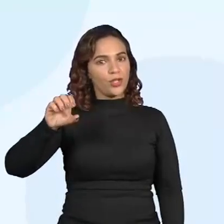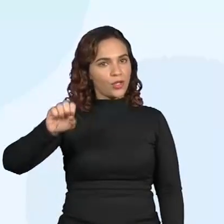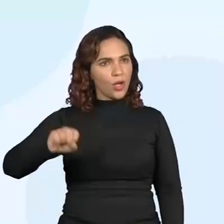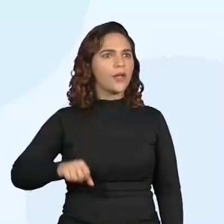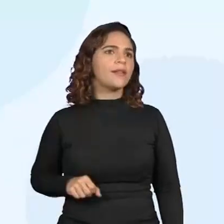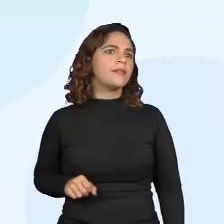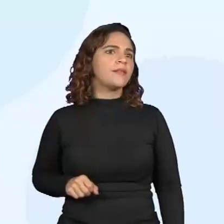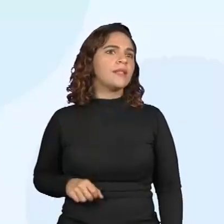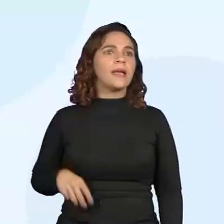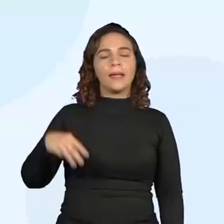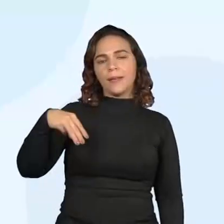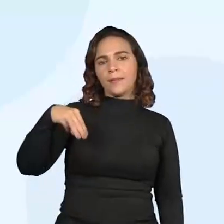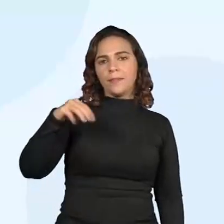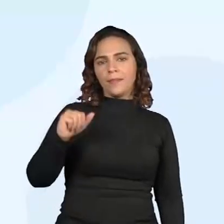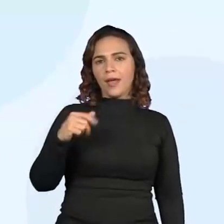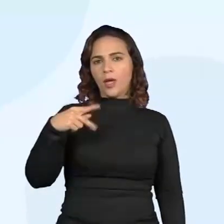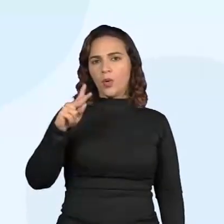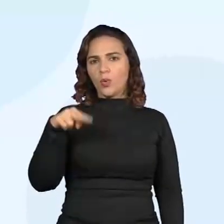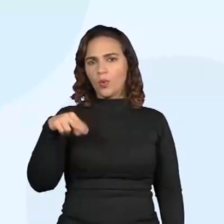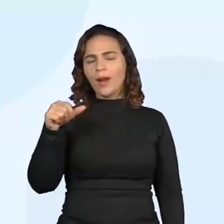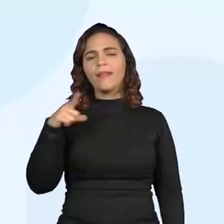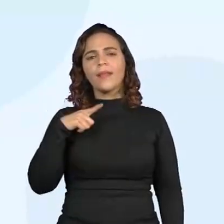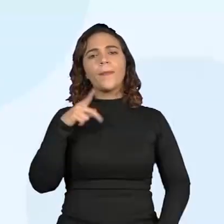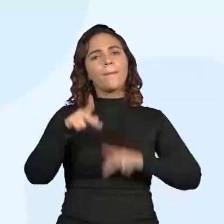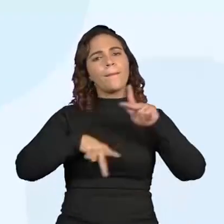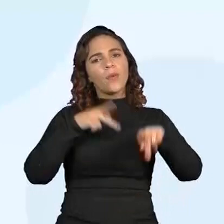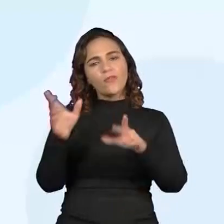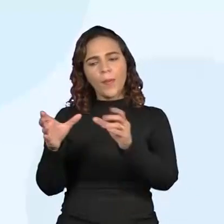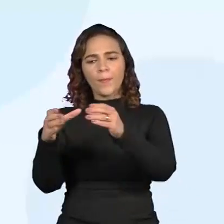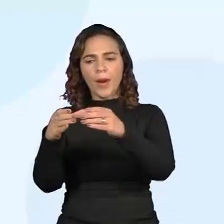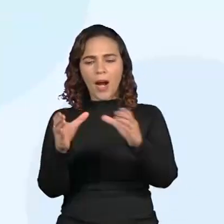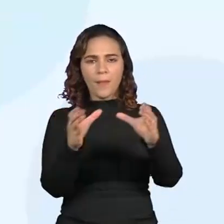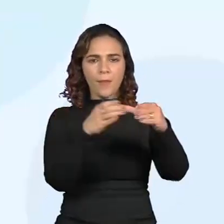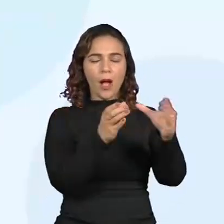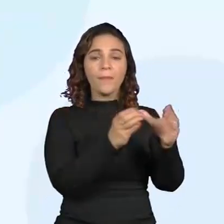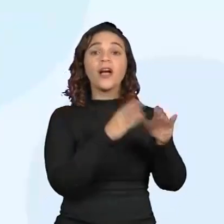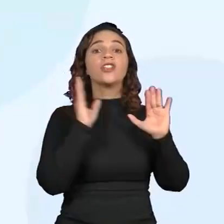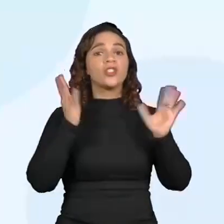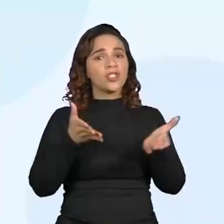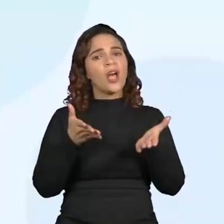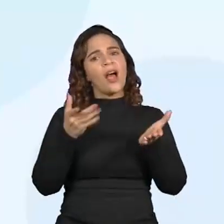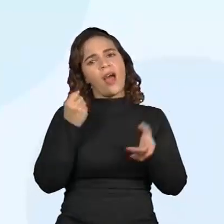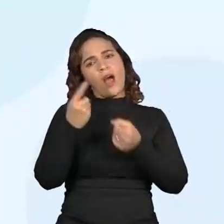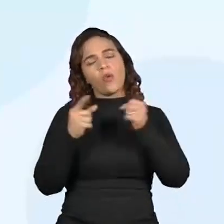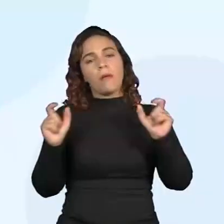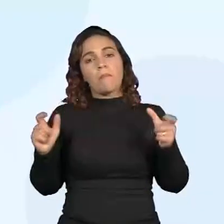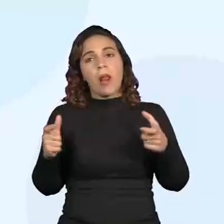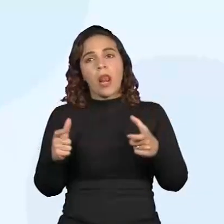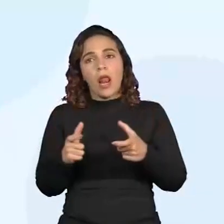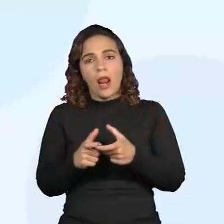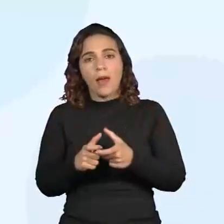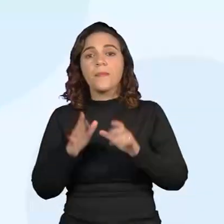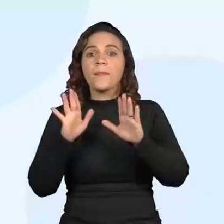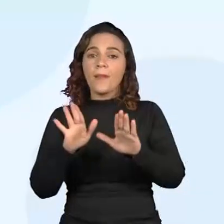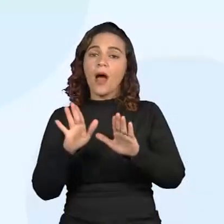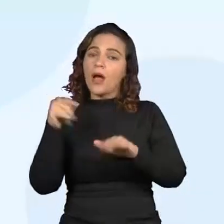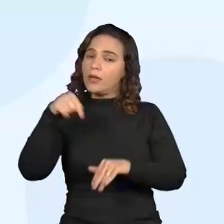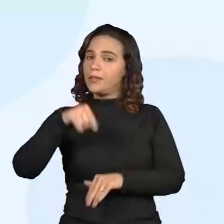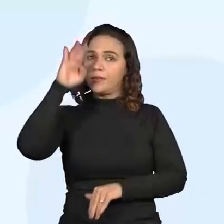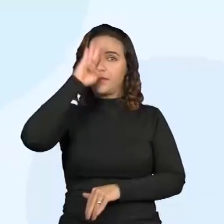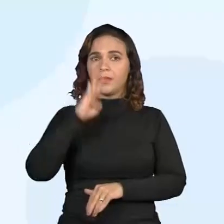inúmeras aldeias diferenciadas e povos que, mesmo que diminuíram em quantidade, eles permanecem no nosso